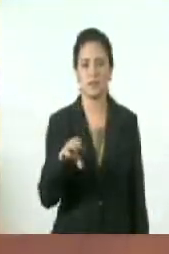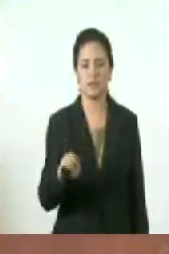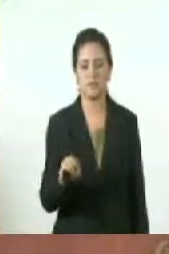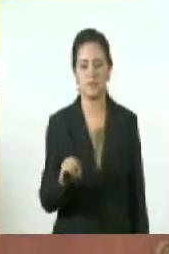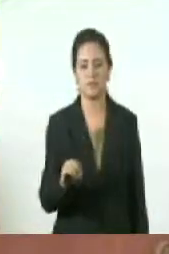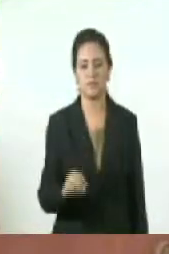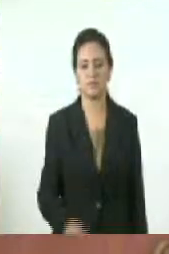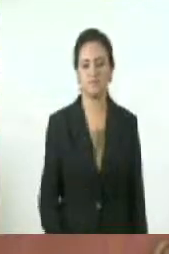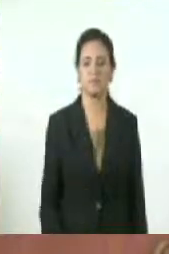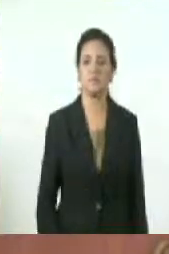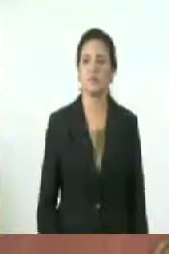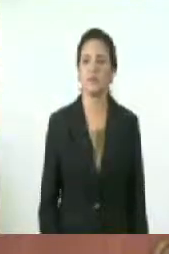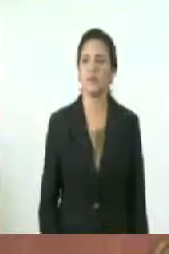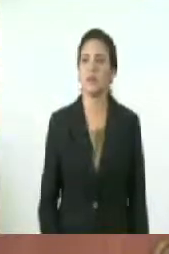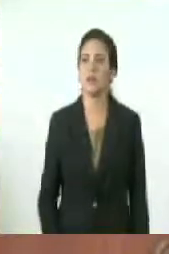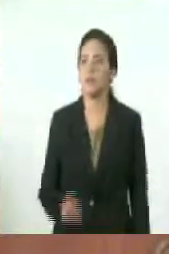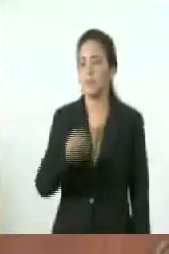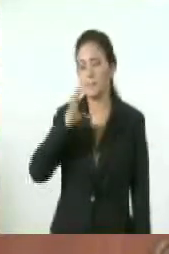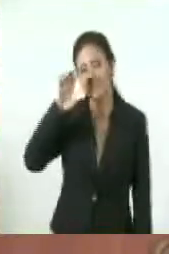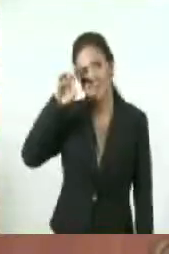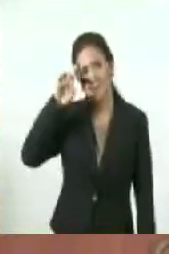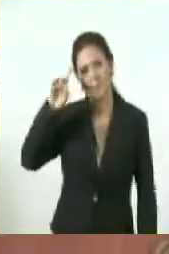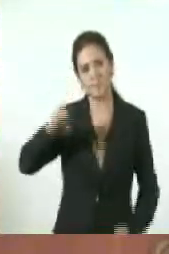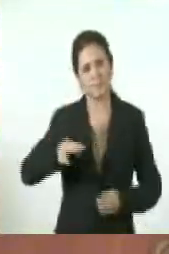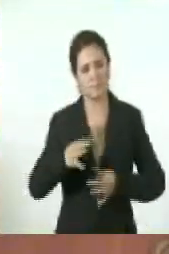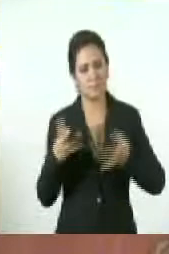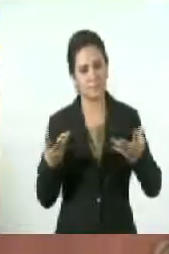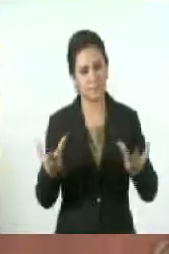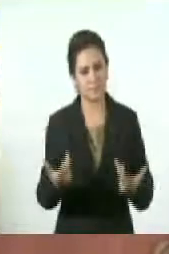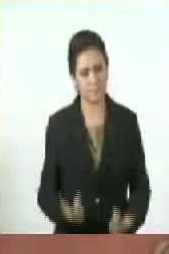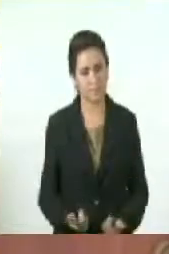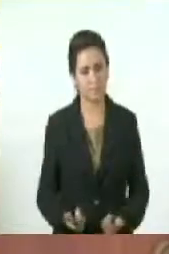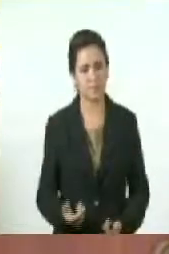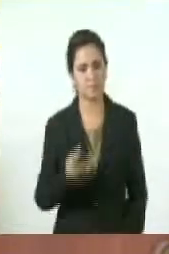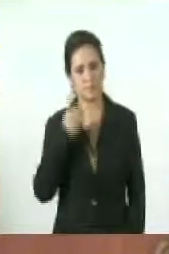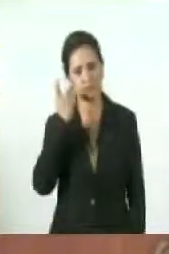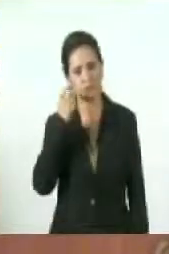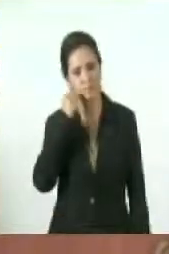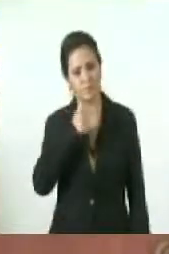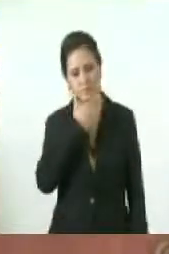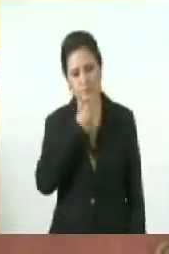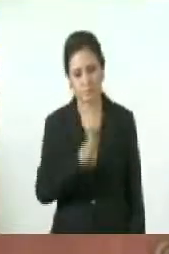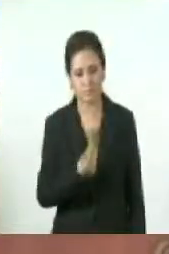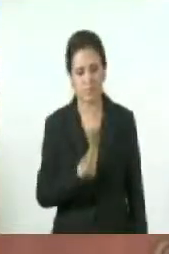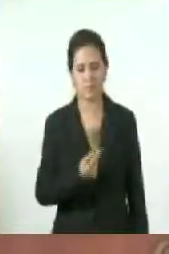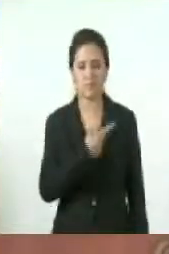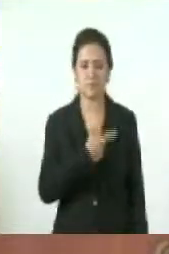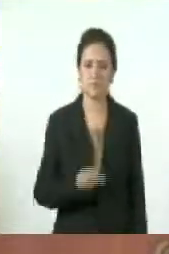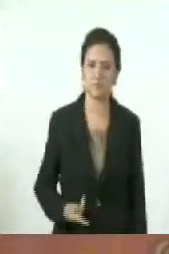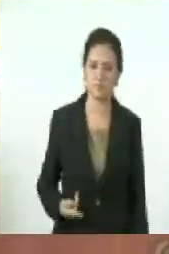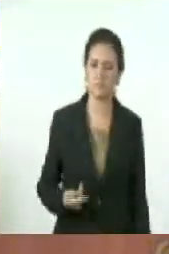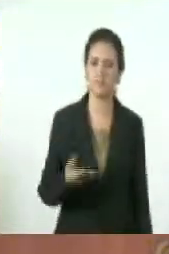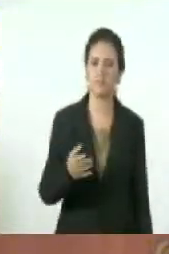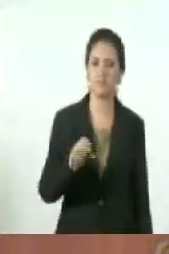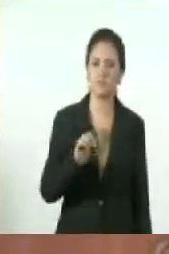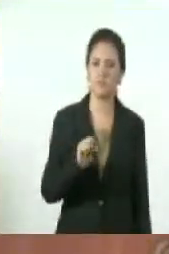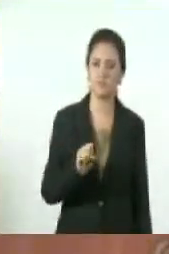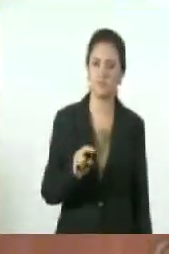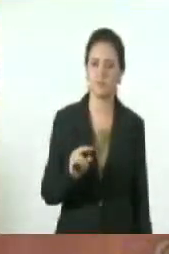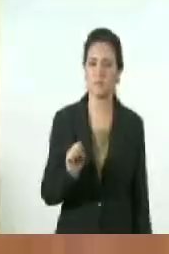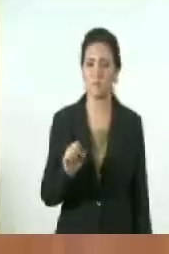Bom dia a todos e a todas, deputados e deputadas, presidente em exercício Souza Neto, ficou bonito nessa